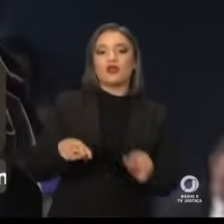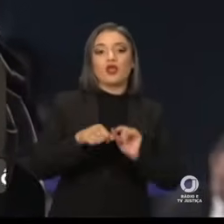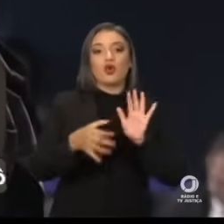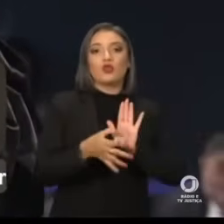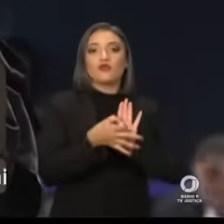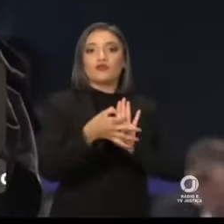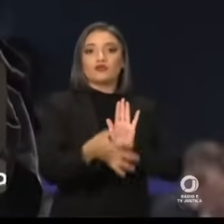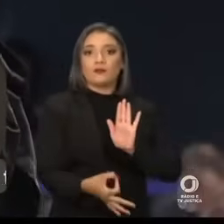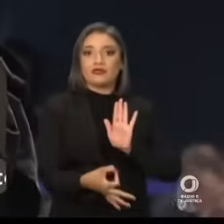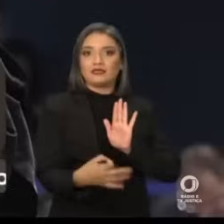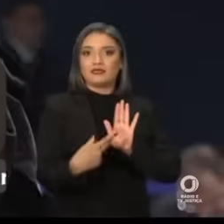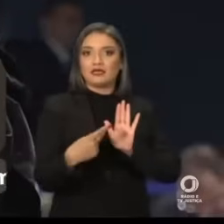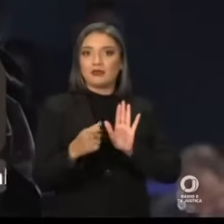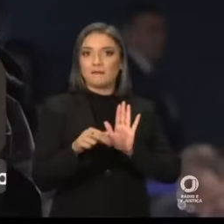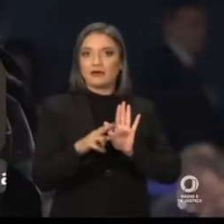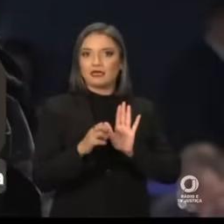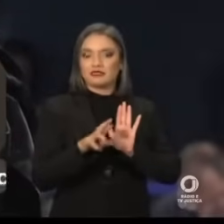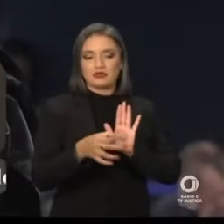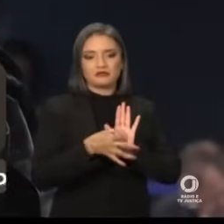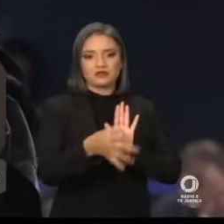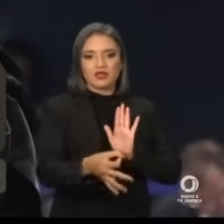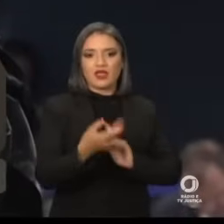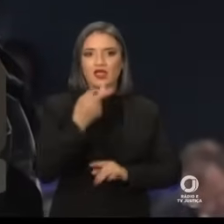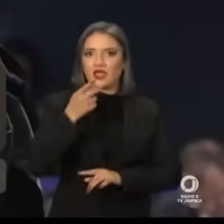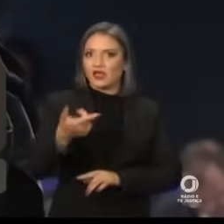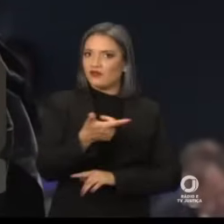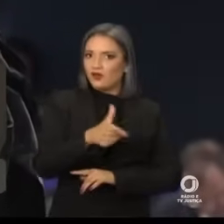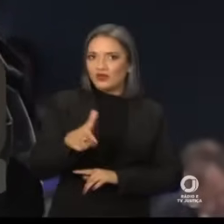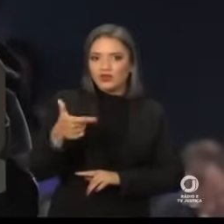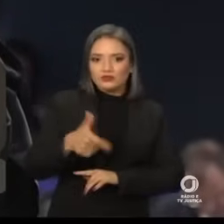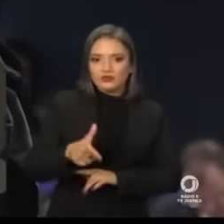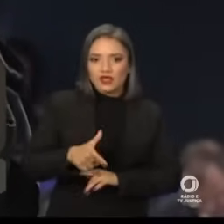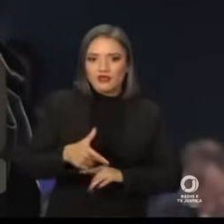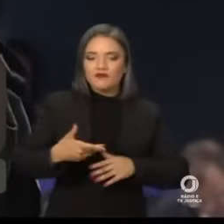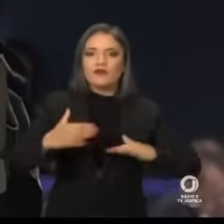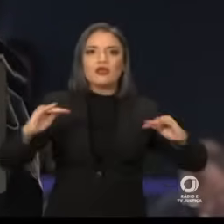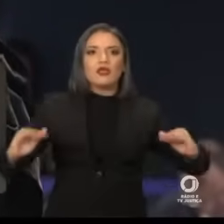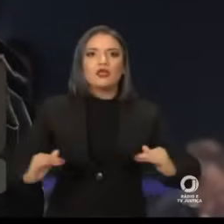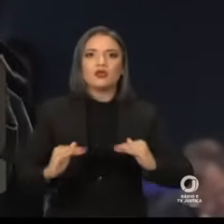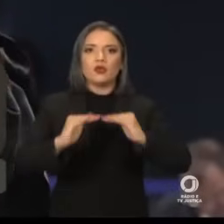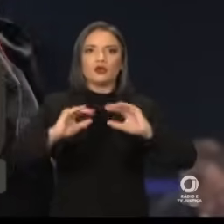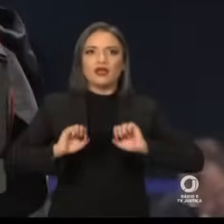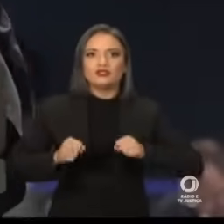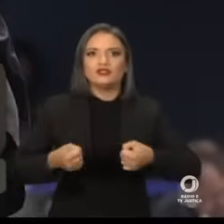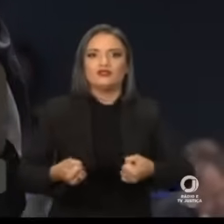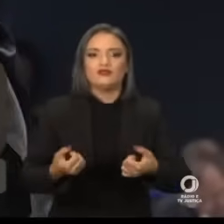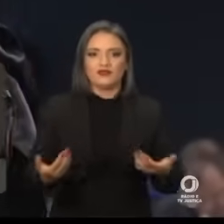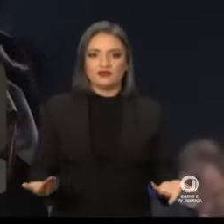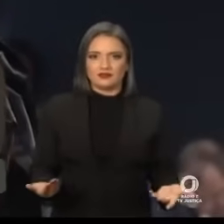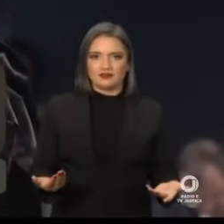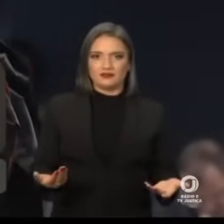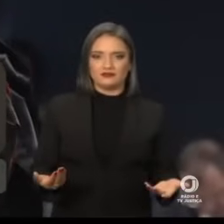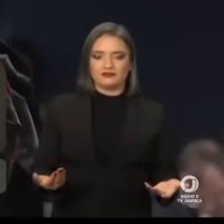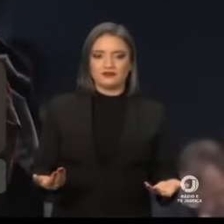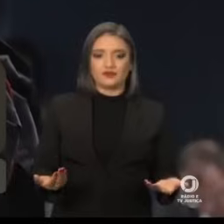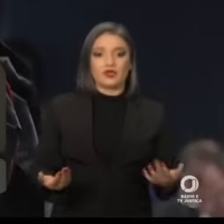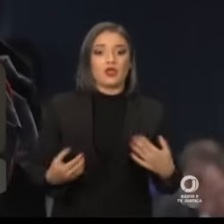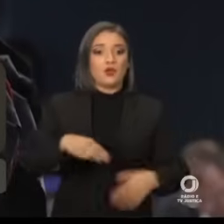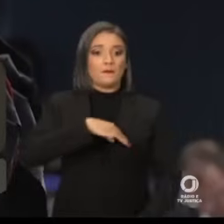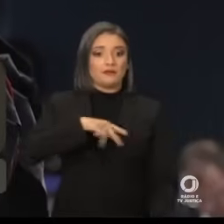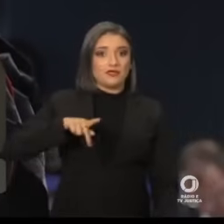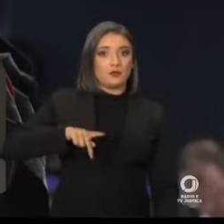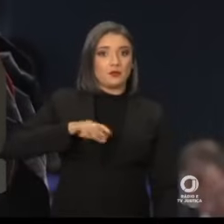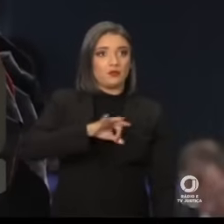trata, na verdade, que não houve paridade de armas. Nós não tivemos o tempo que o Ministério Público e a Polícia Federal